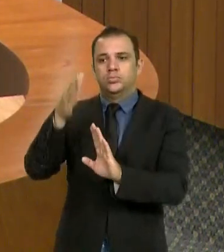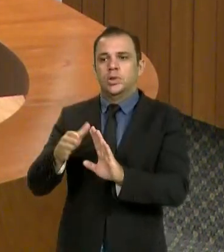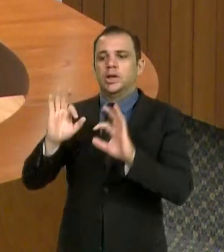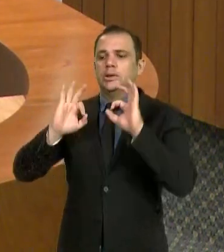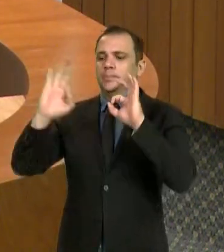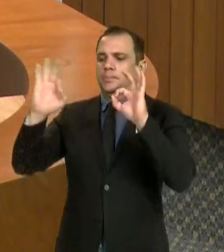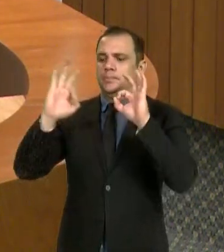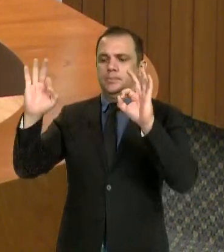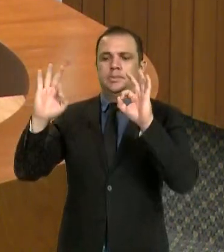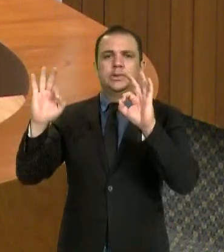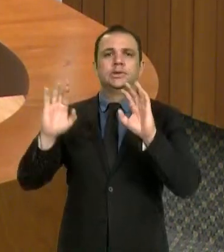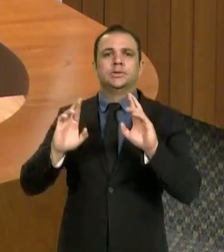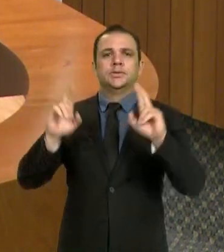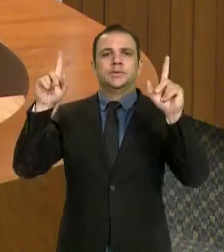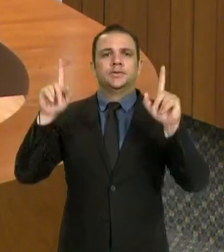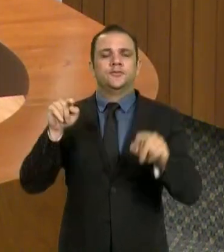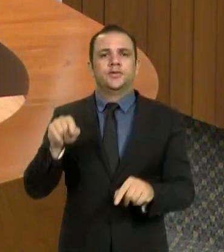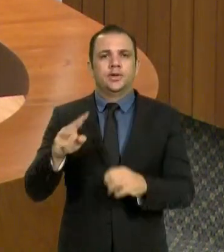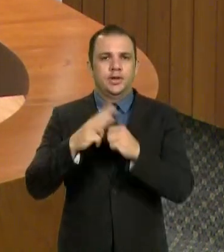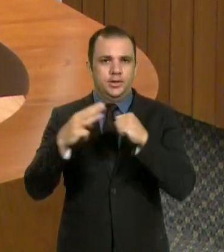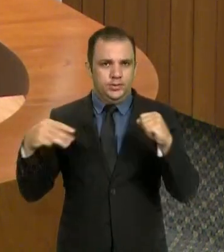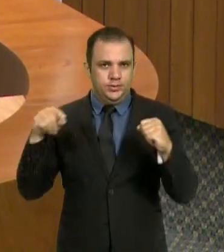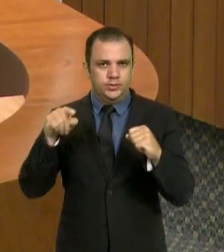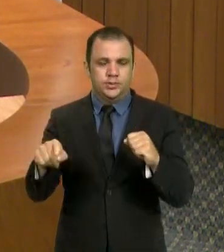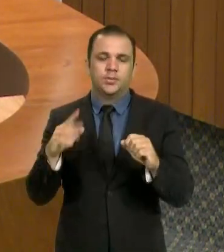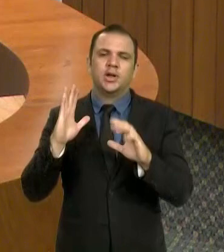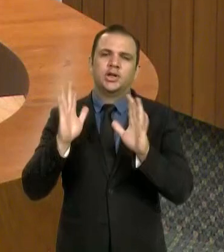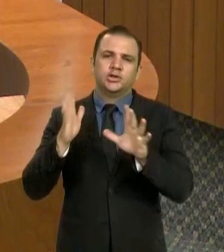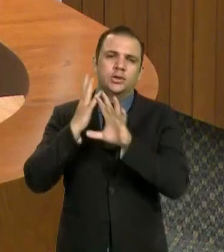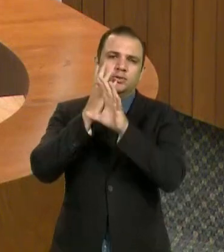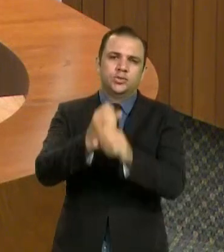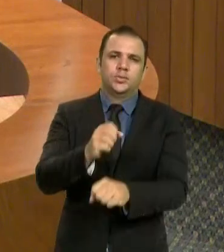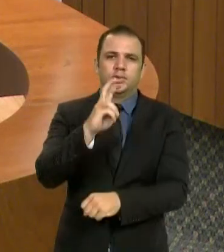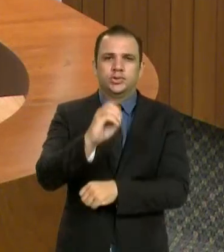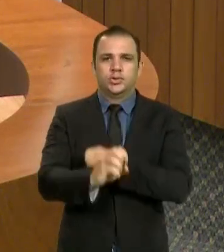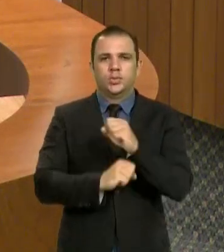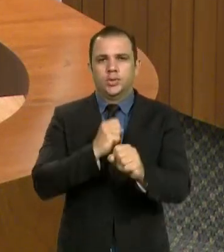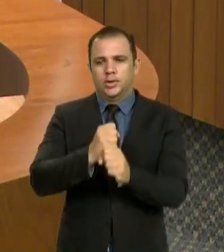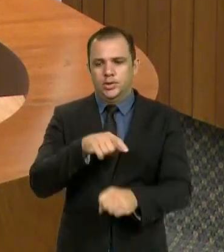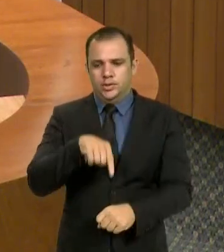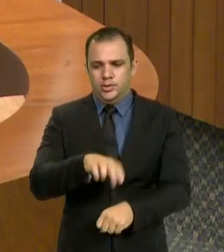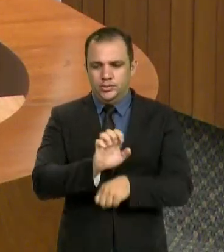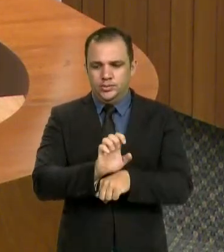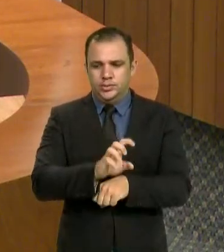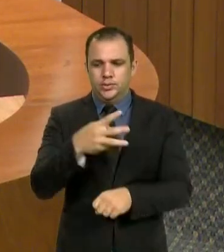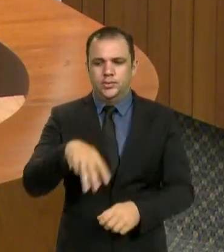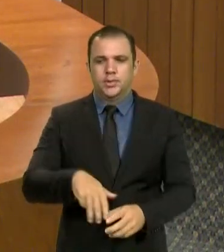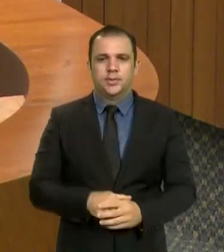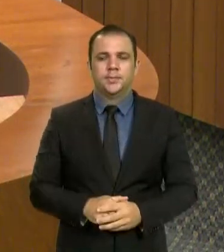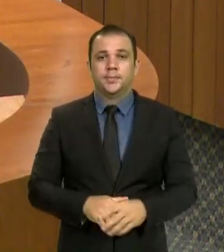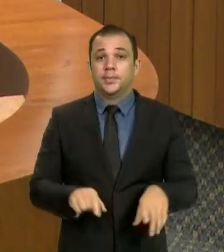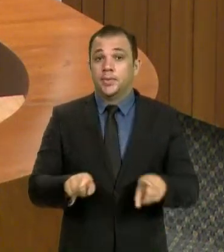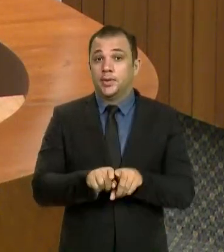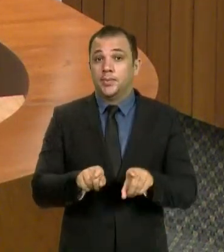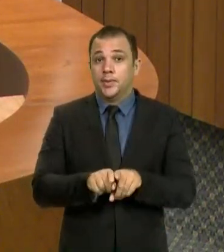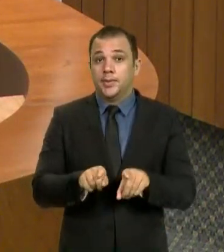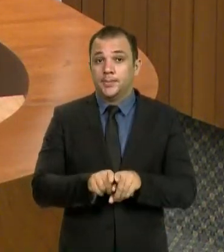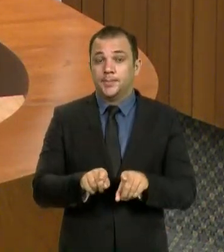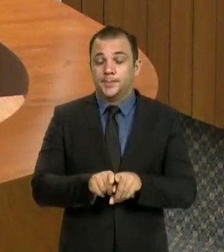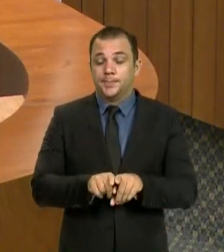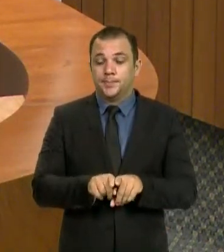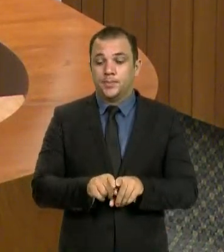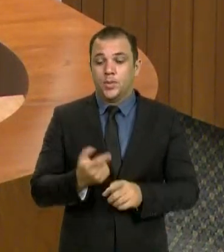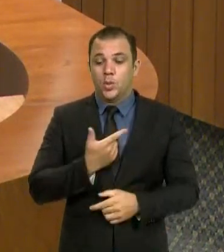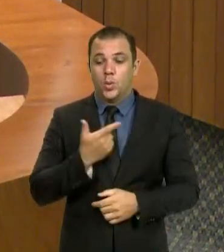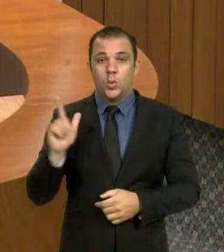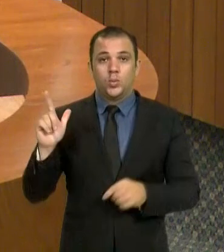nesse órgão que é o SEBRAE, que já tem mais de 50 anos aqui no nosso estado do Maranhão. E também, que é também